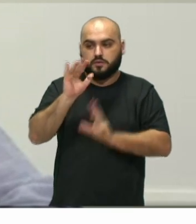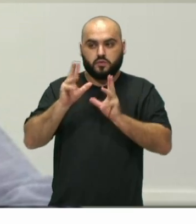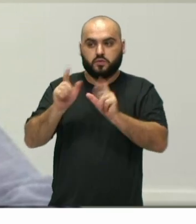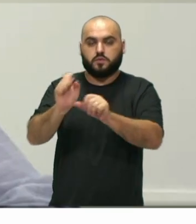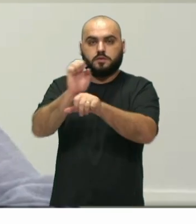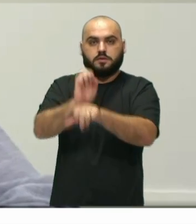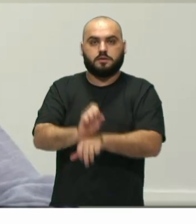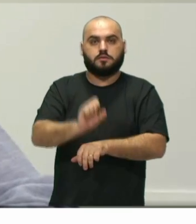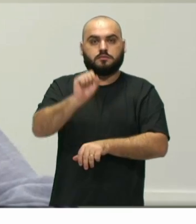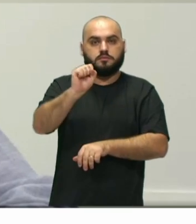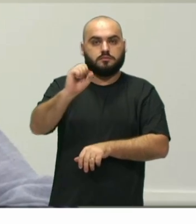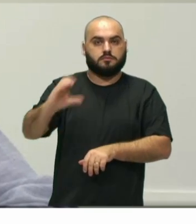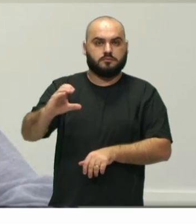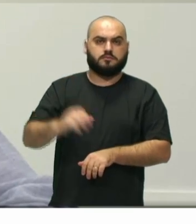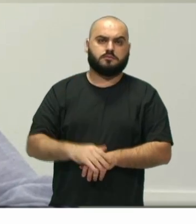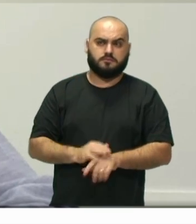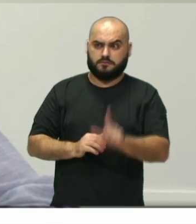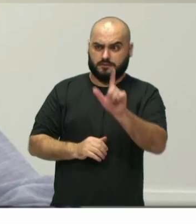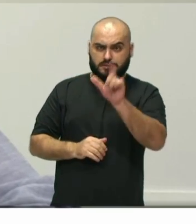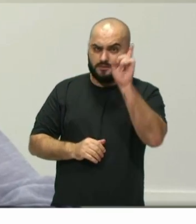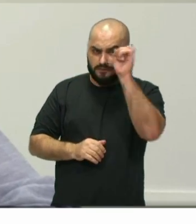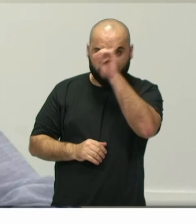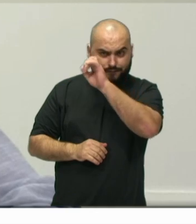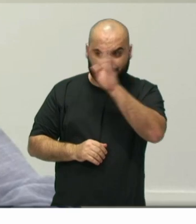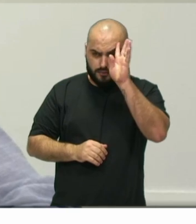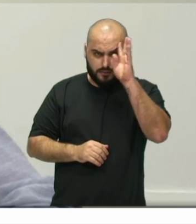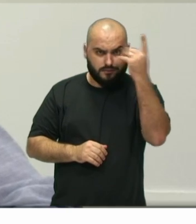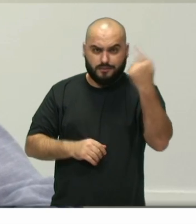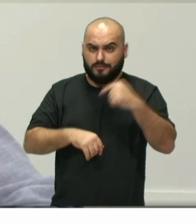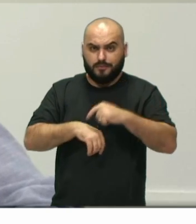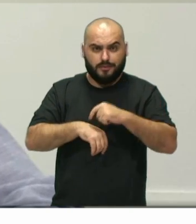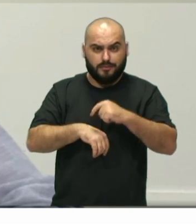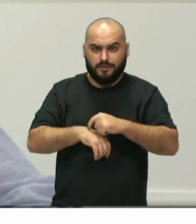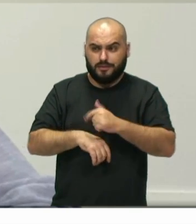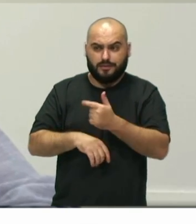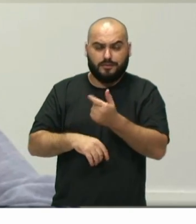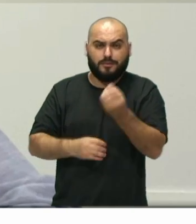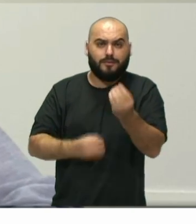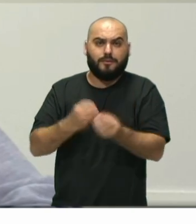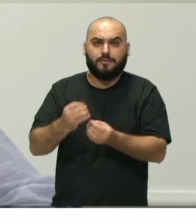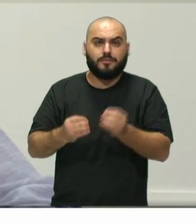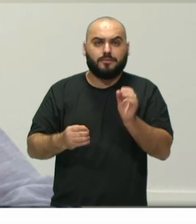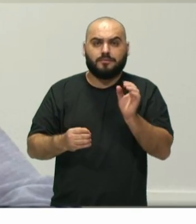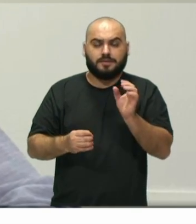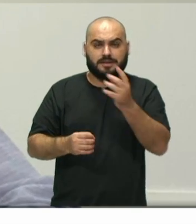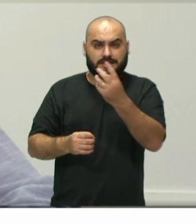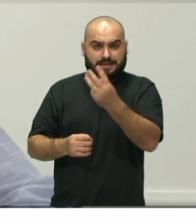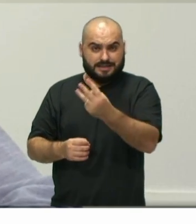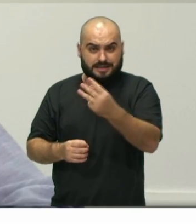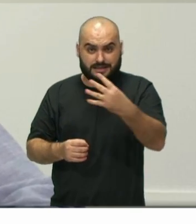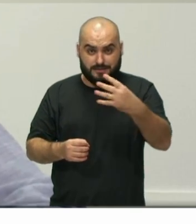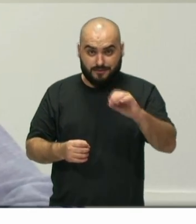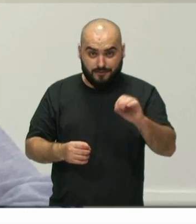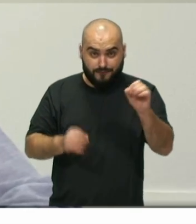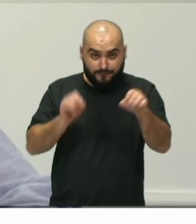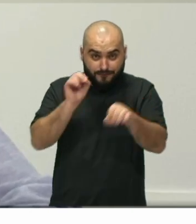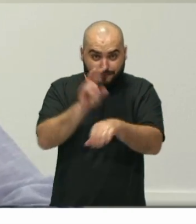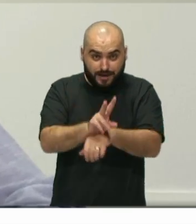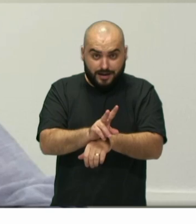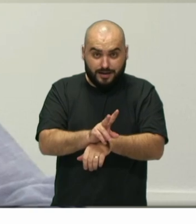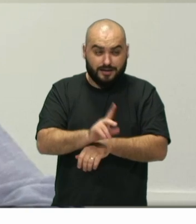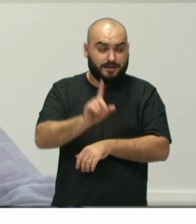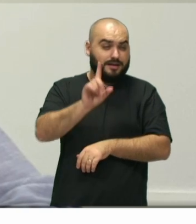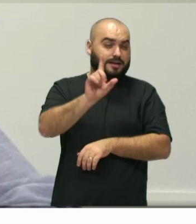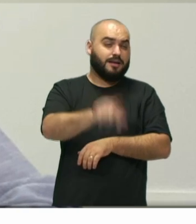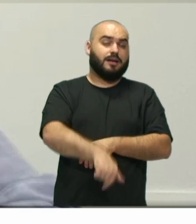Santa Catarina, que é uma situação muito difícil de resolver nesse momento, né? Não tem como resolver de imediato. 340 leitos é muito